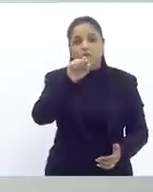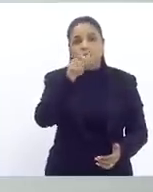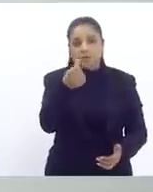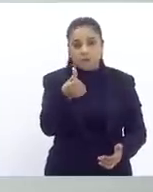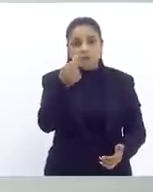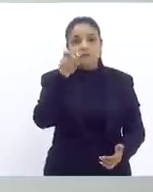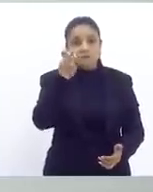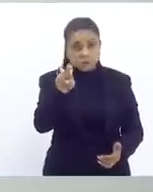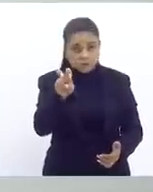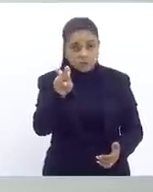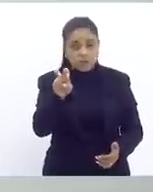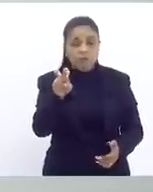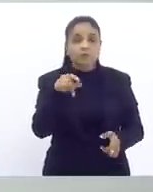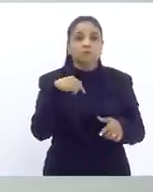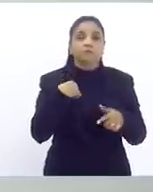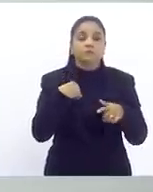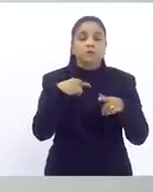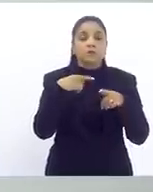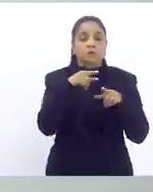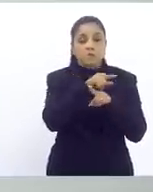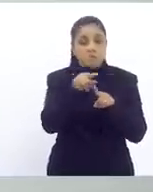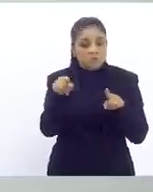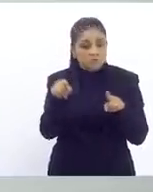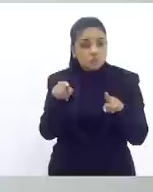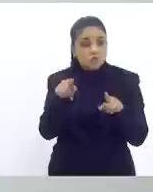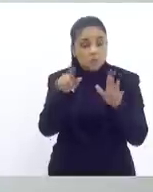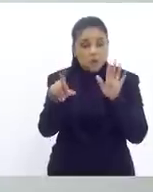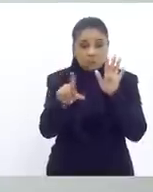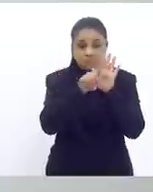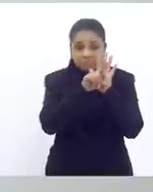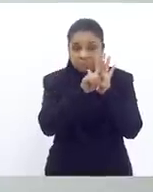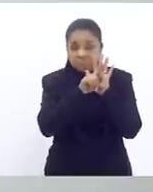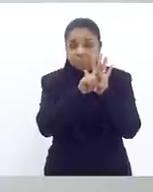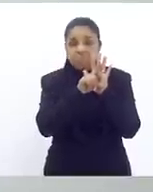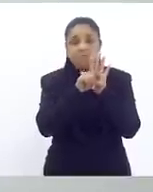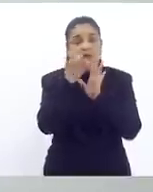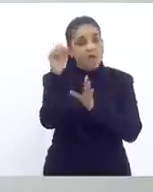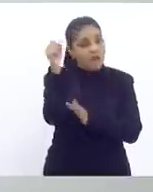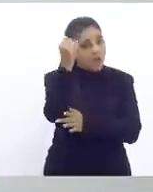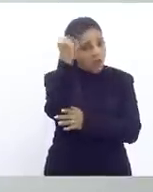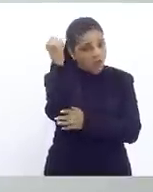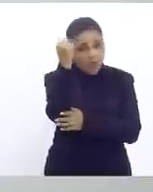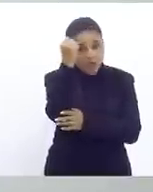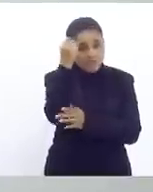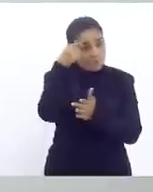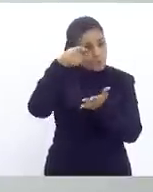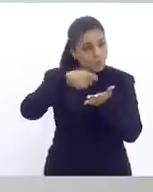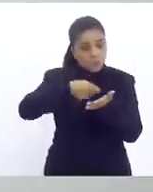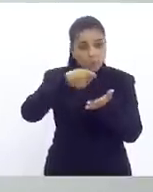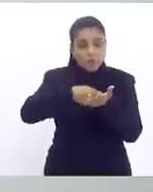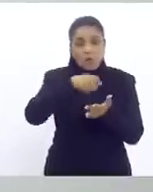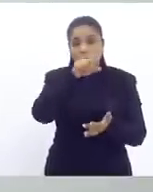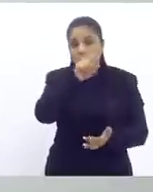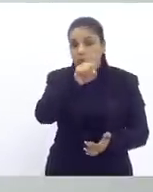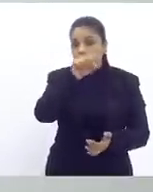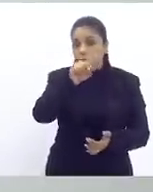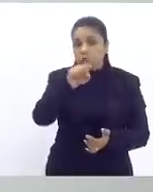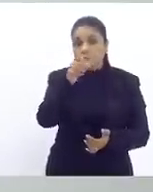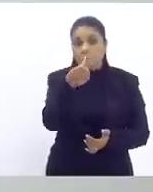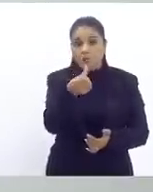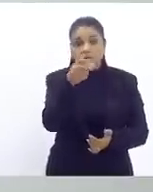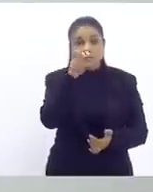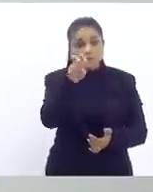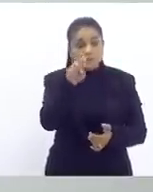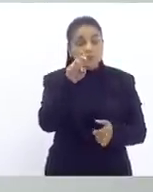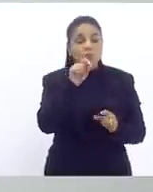que falam sobre isso é para gravidade de não cumprimento dessa lei o que que é lei 8865 é lei que dizia que aqueles